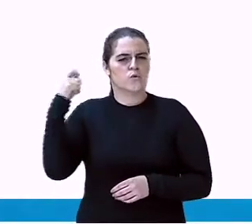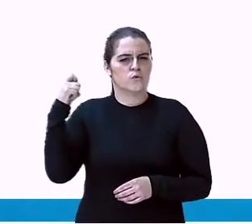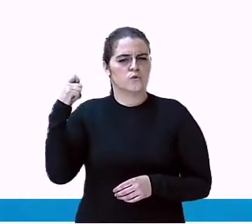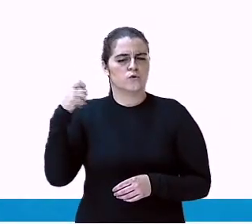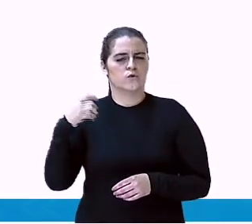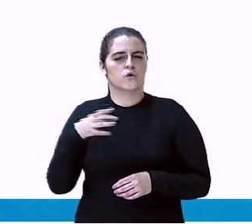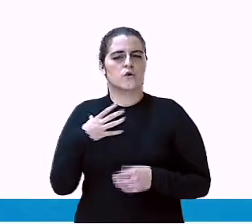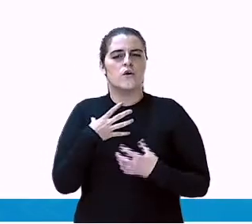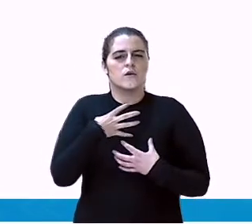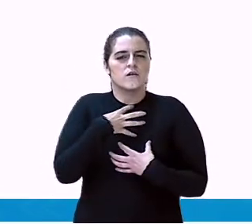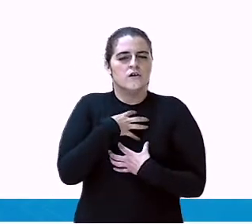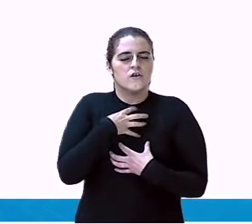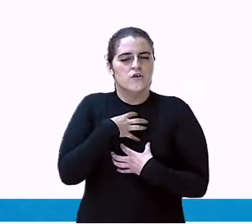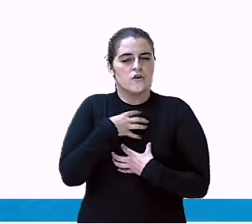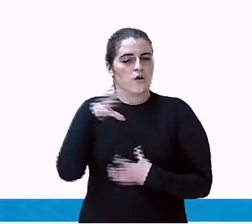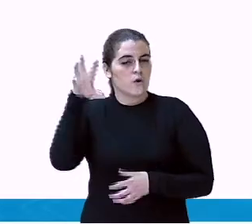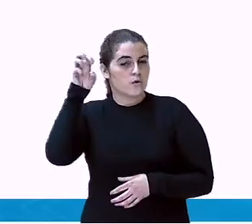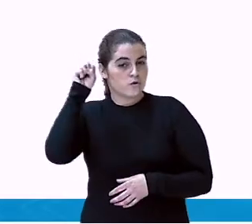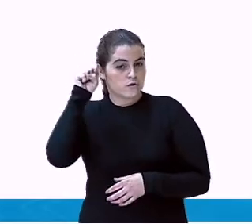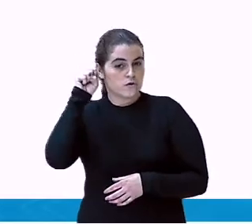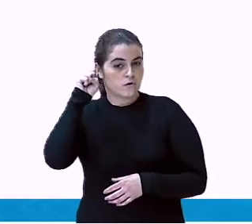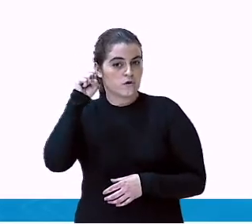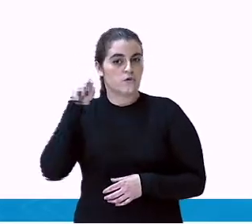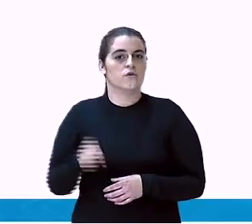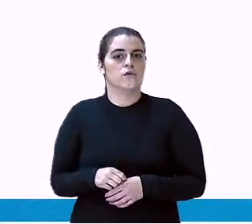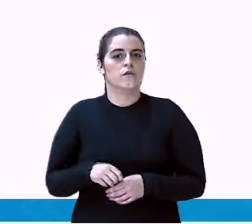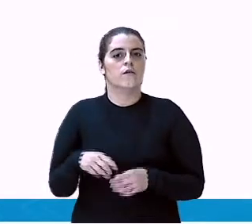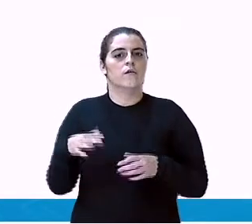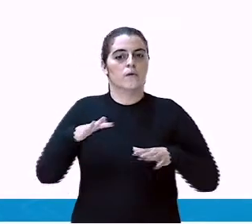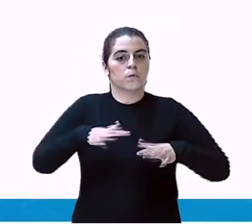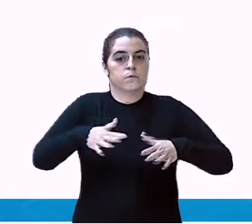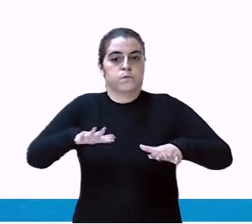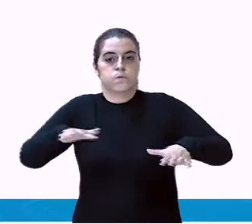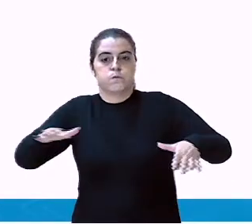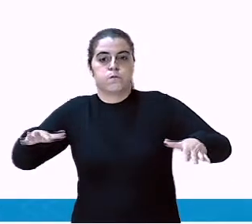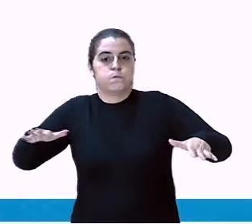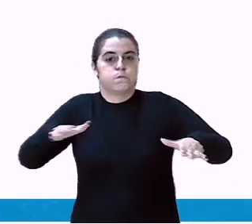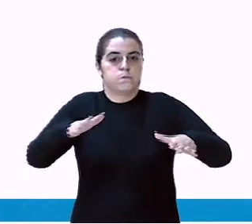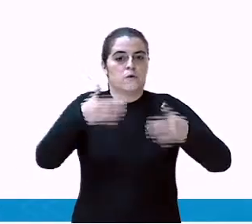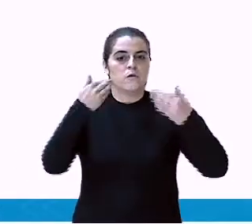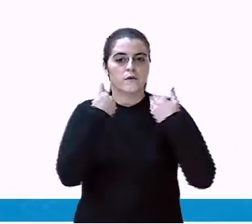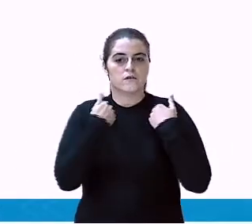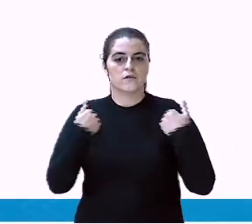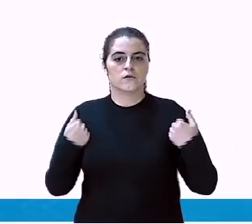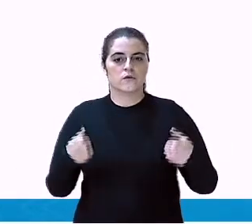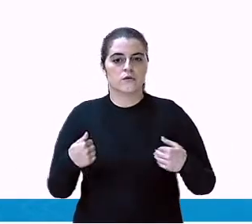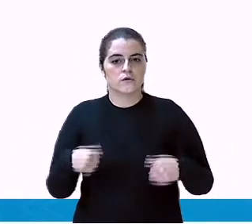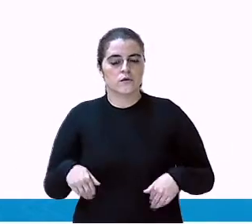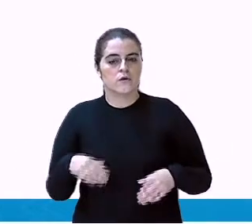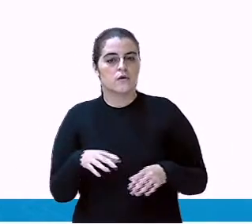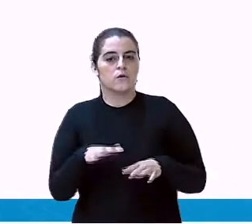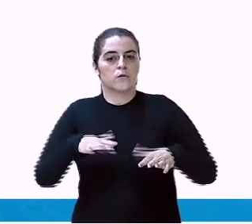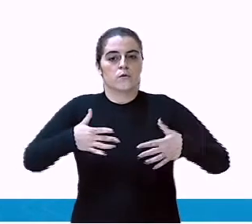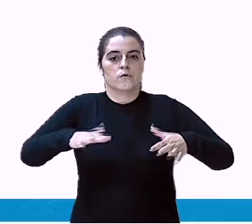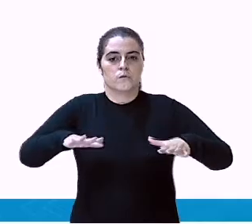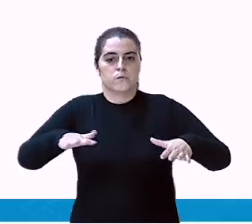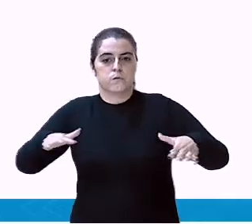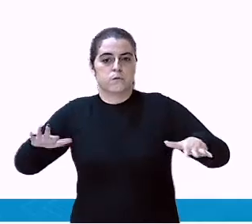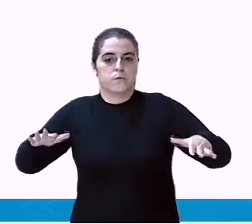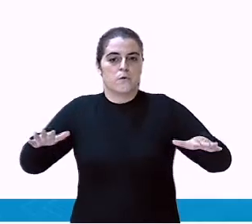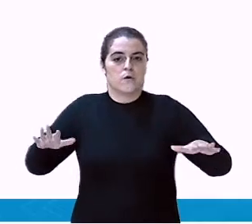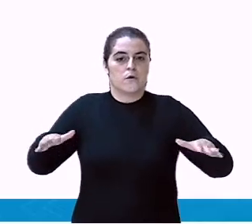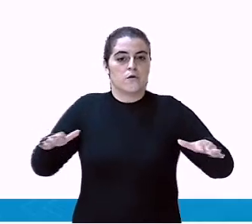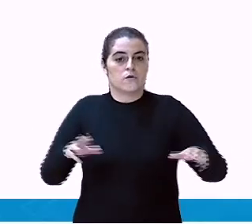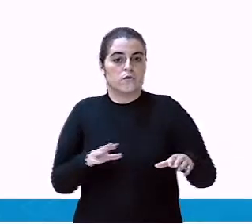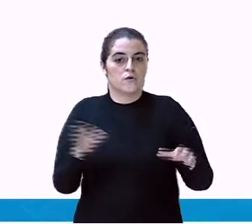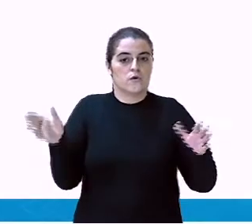uma sensação auditiva produzida pela vibração dos corpos. Os corpos vibram quando se